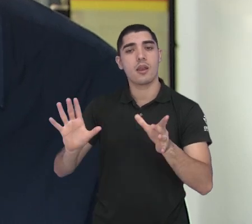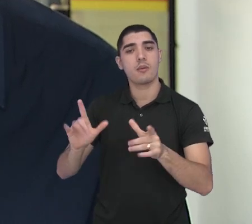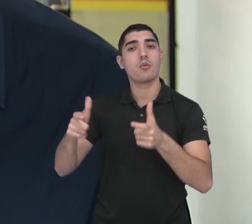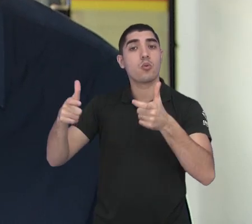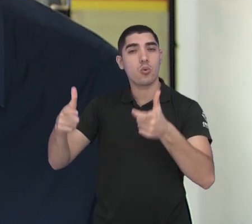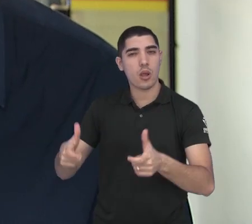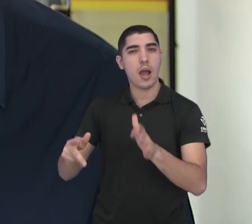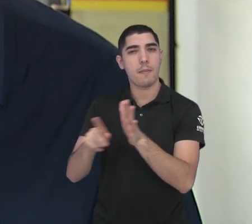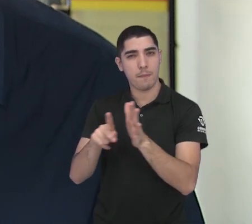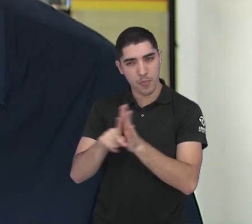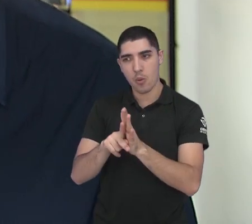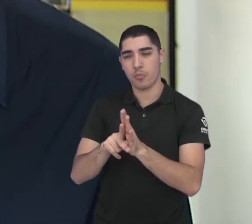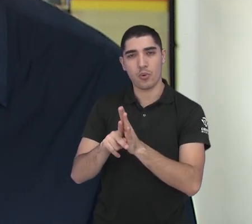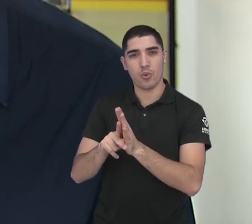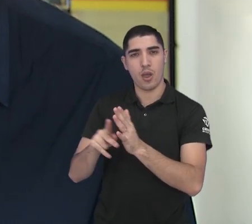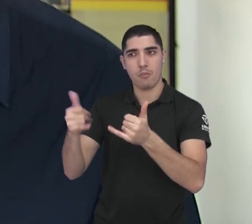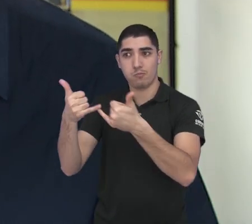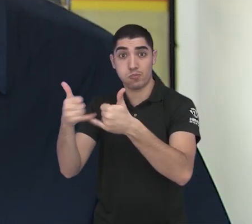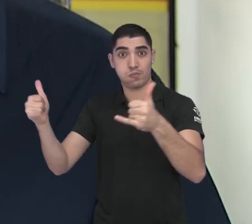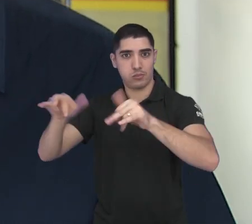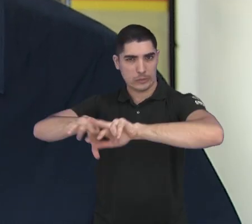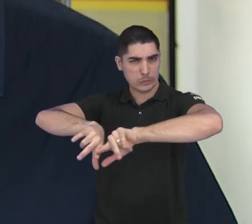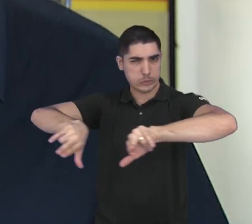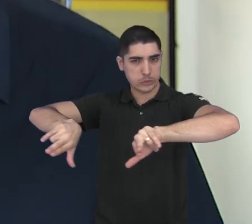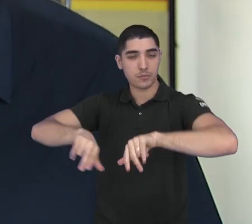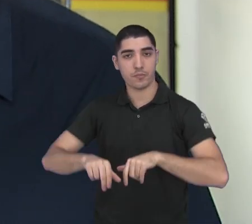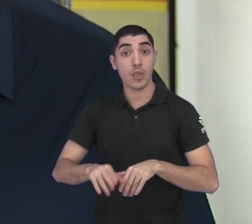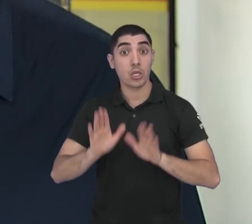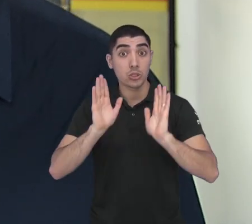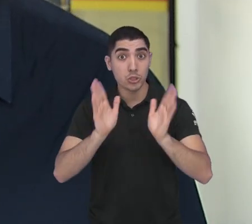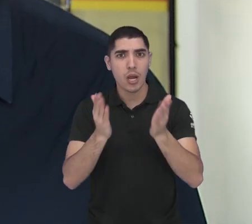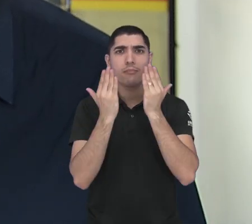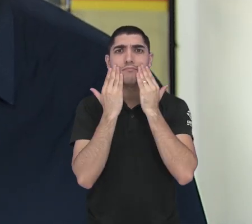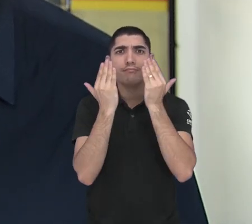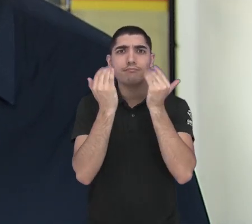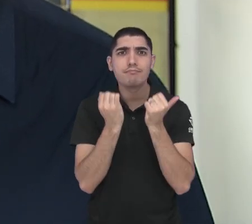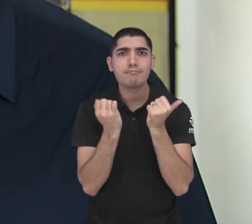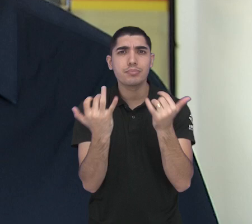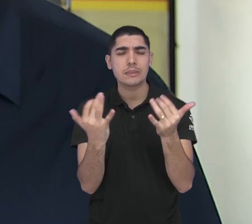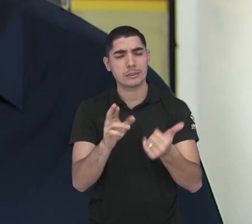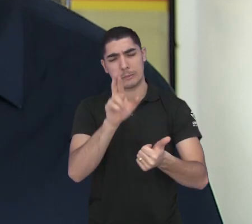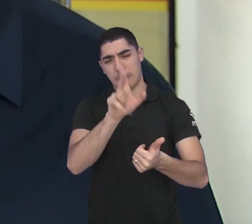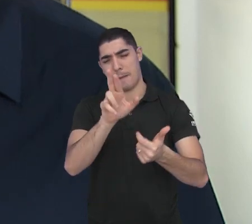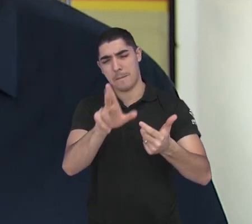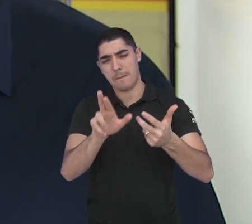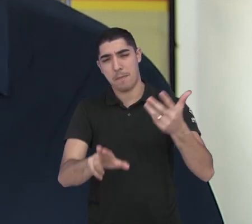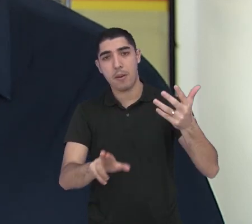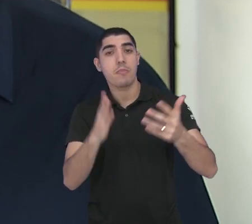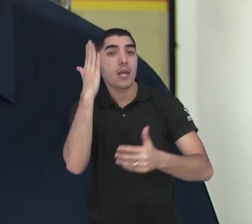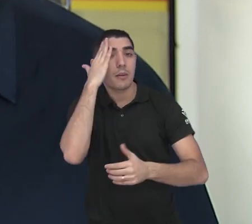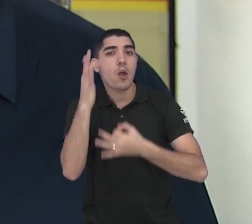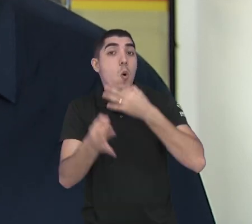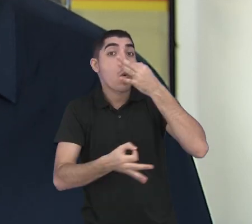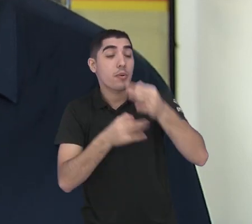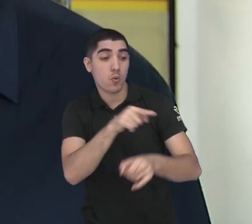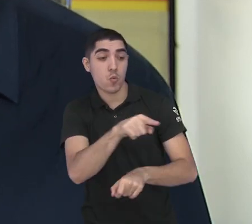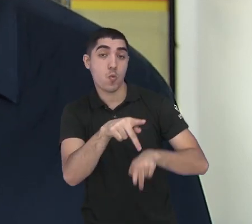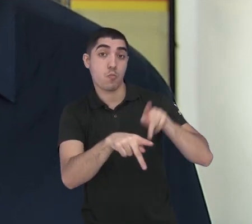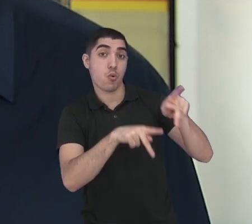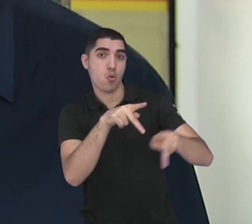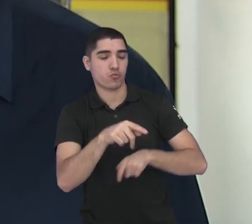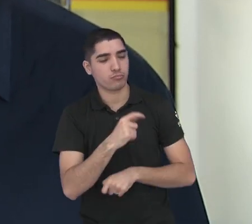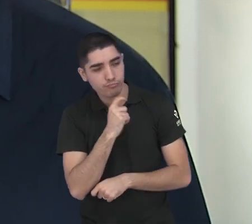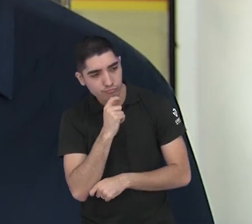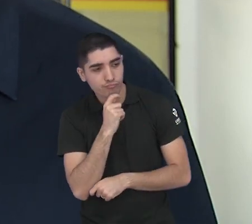das termoelétricas em São José dos Campos. Tiveram várias audiências públicas para ouvir qual a opinião da população. Então, a